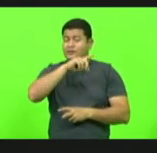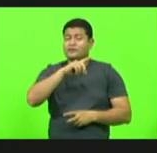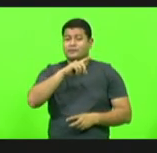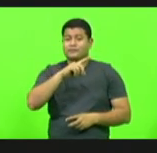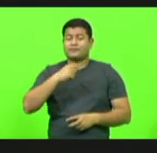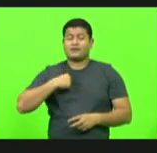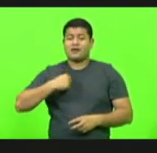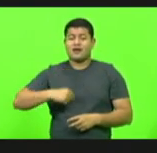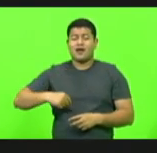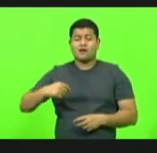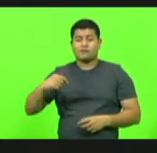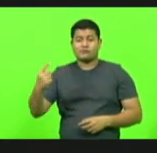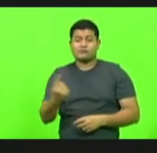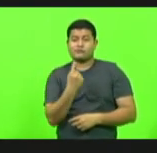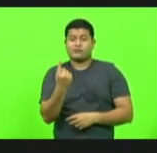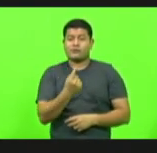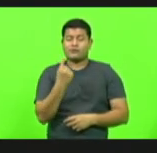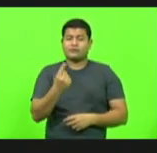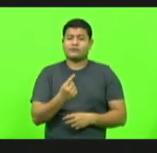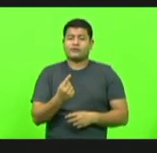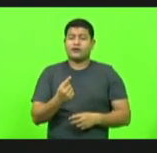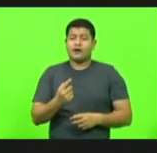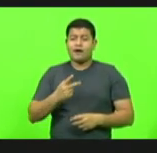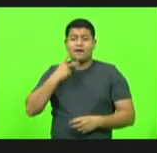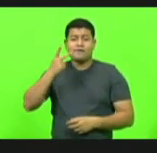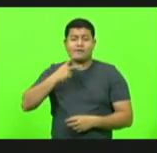condição de fazer todo e qualquer